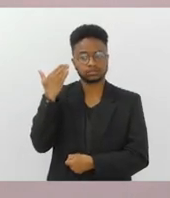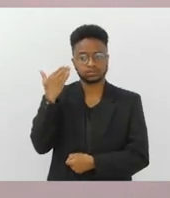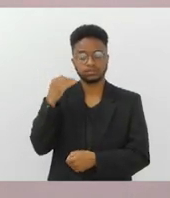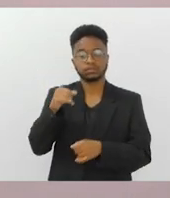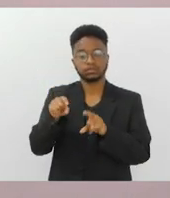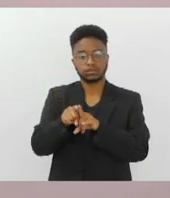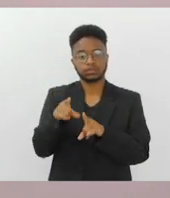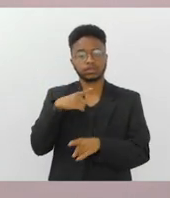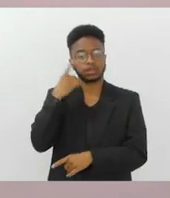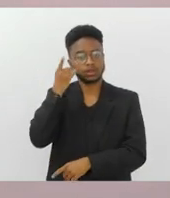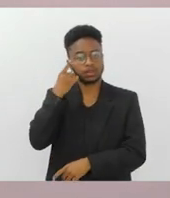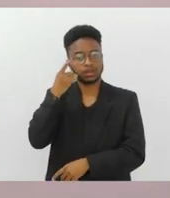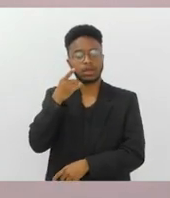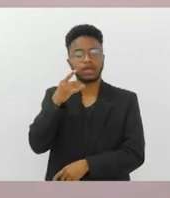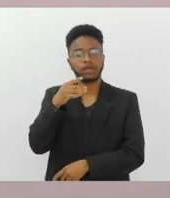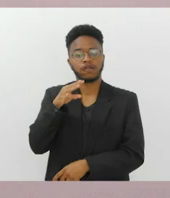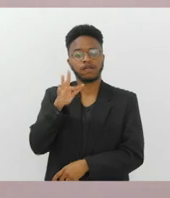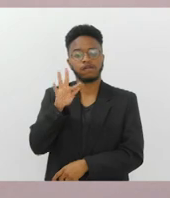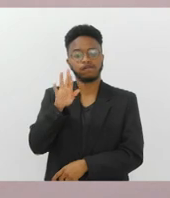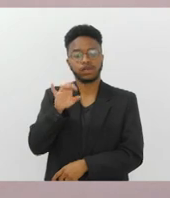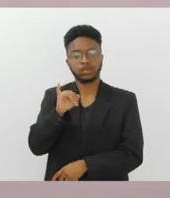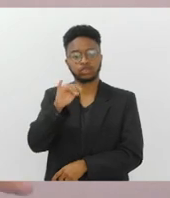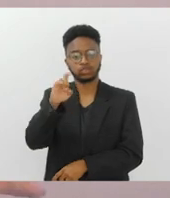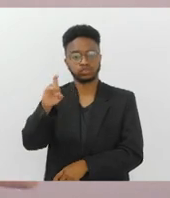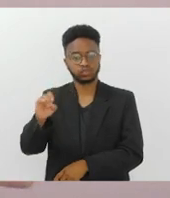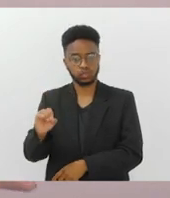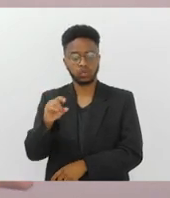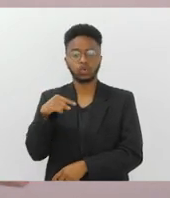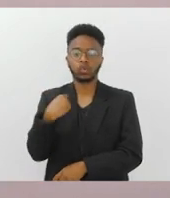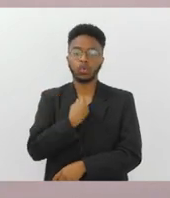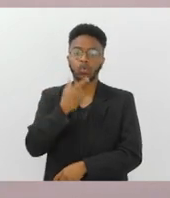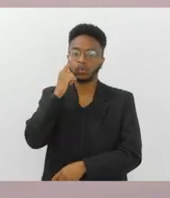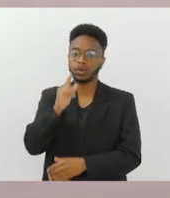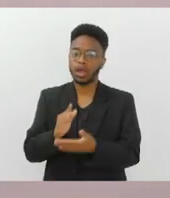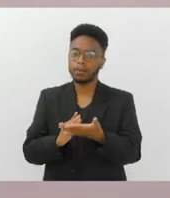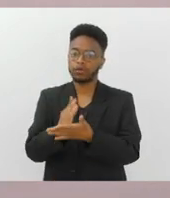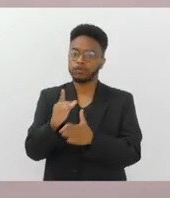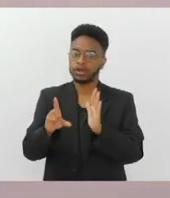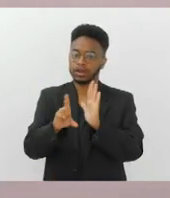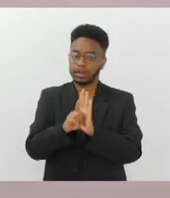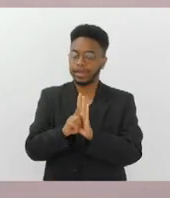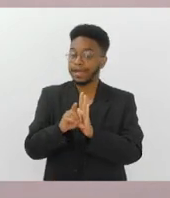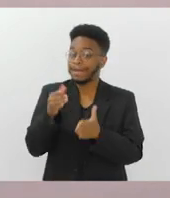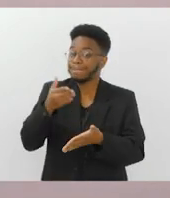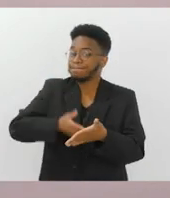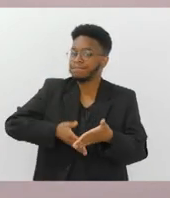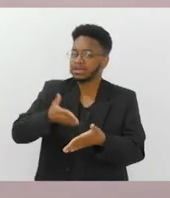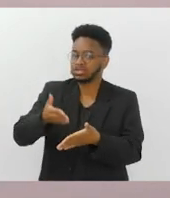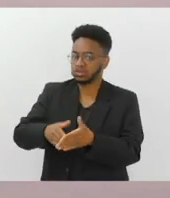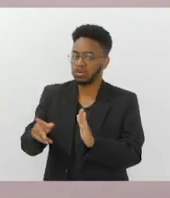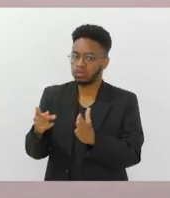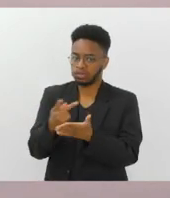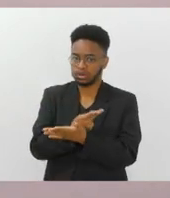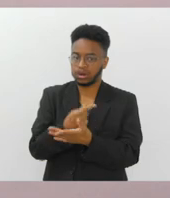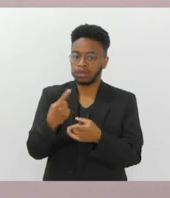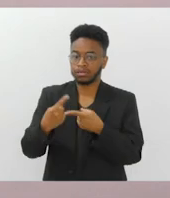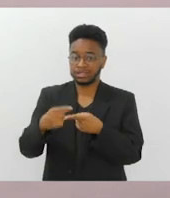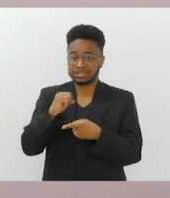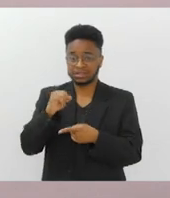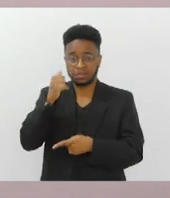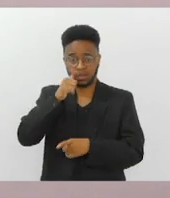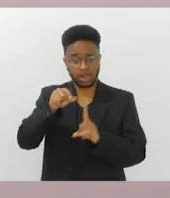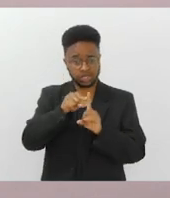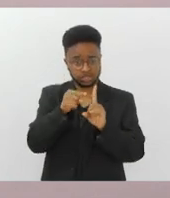estava aqui o deputado Marcelo Freixo, que nós conseguimos aprovar uma lei impedindo que as mulheres